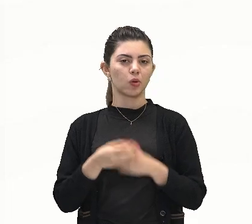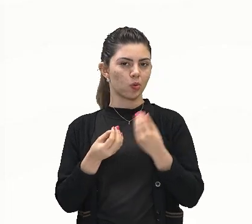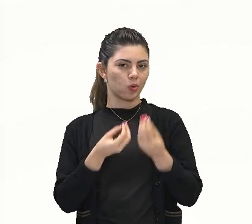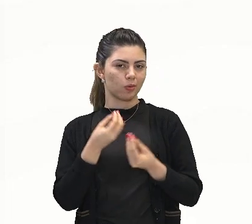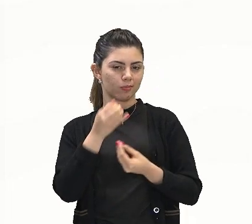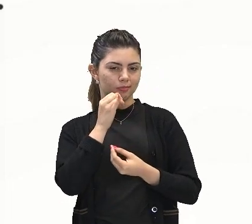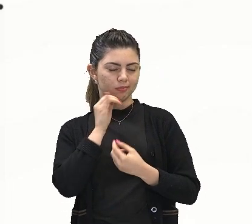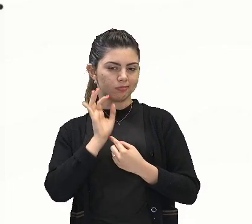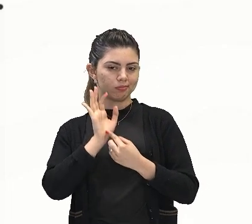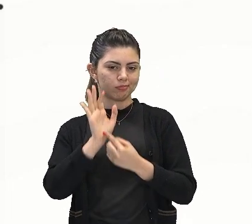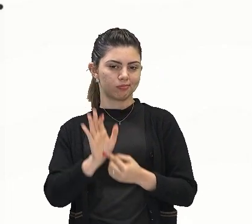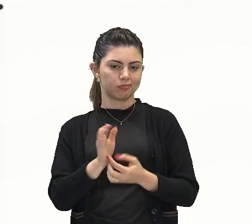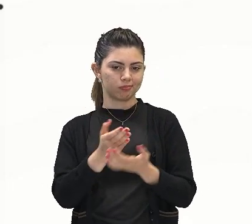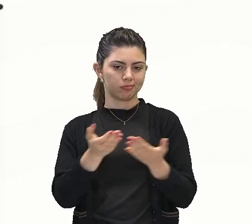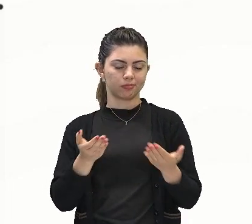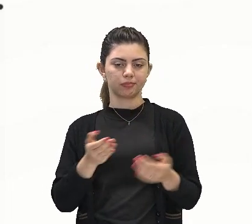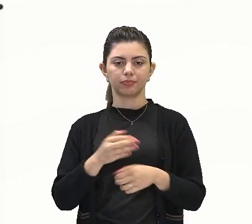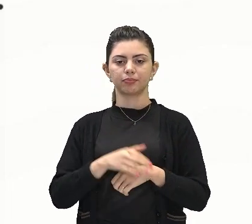ó.